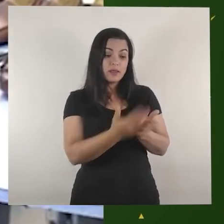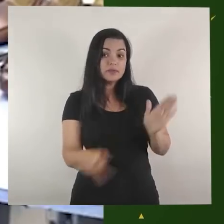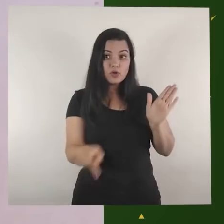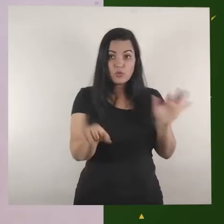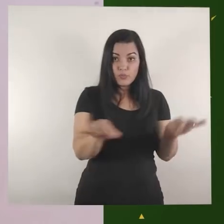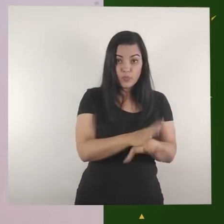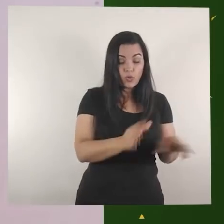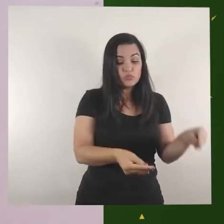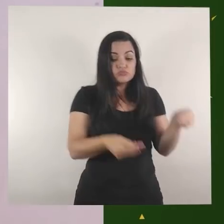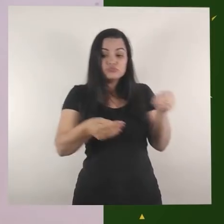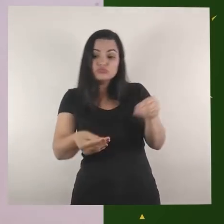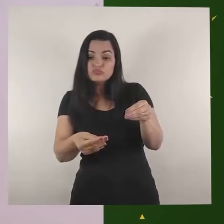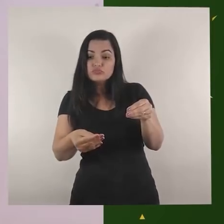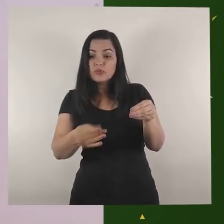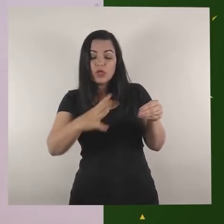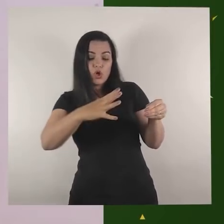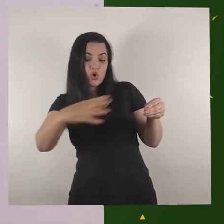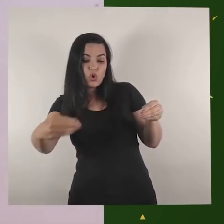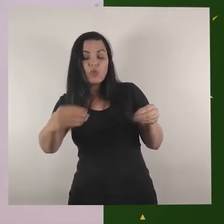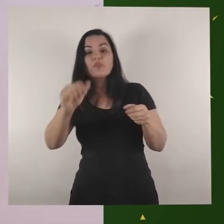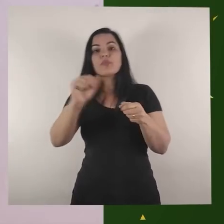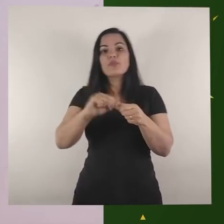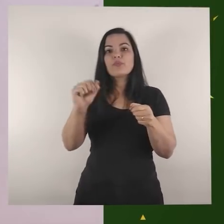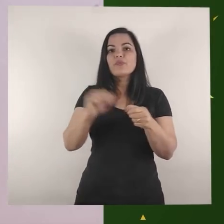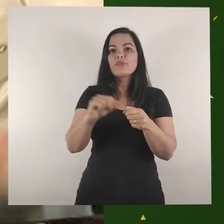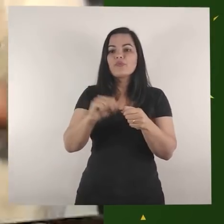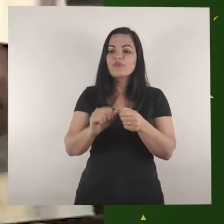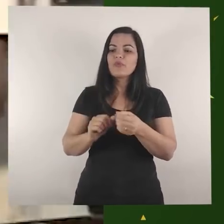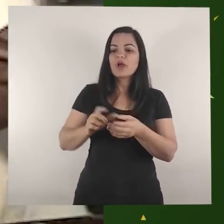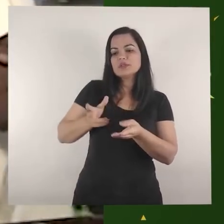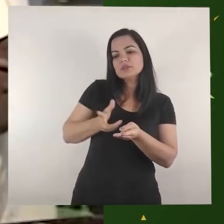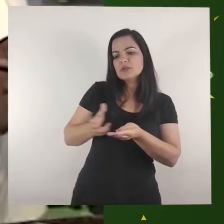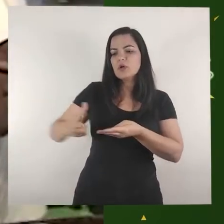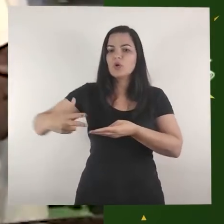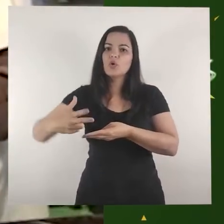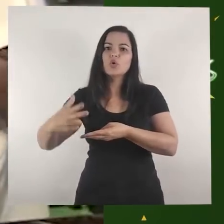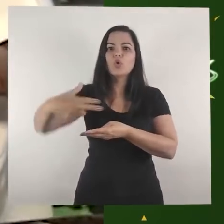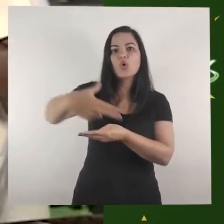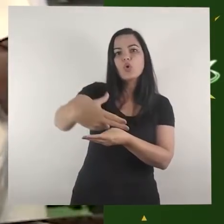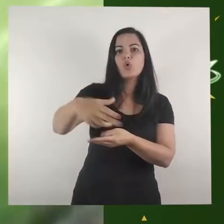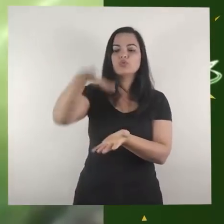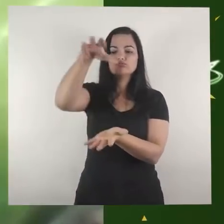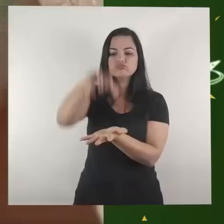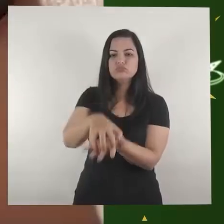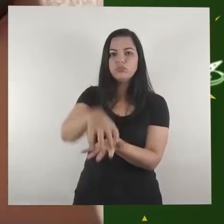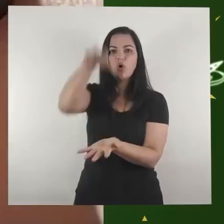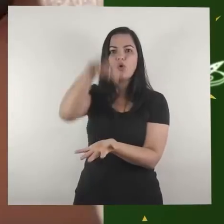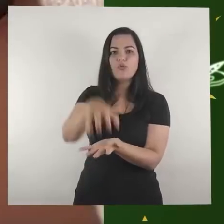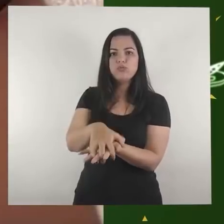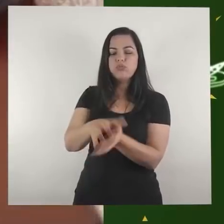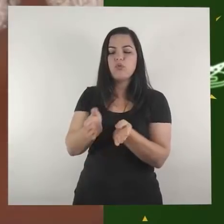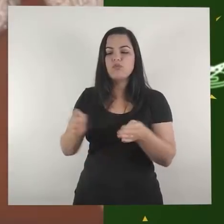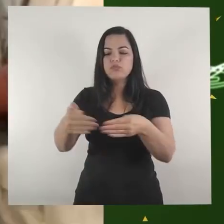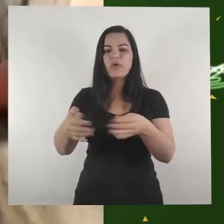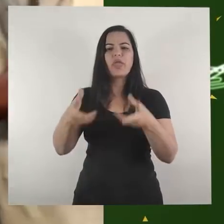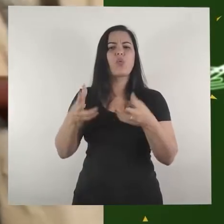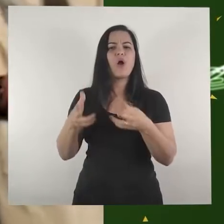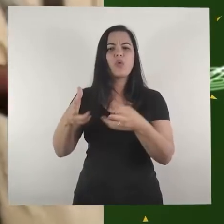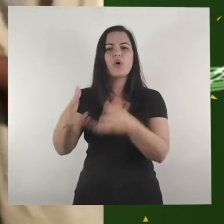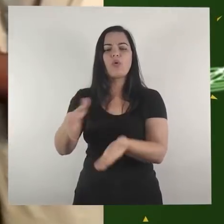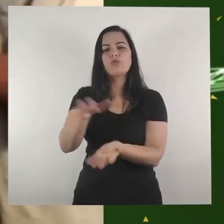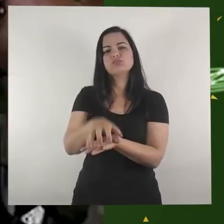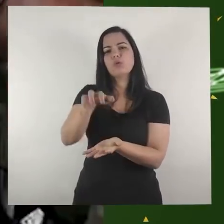do desenho é feito um molde de papelão. Desse molde é feito um novo molde de ferro. E é com ele que o couro